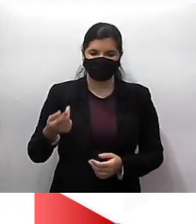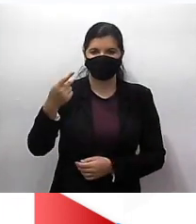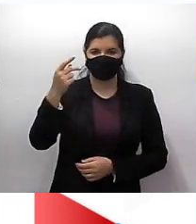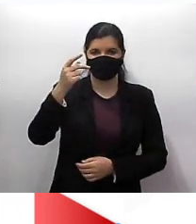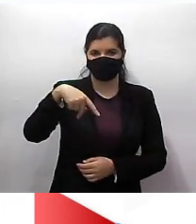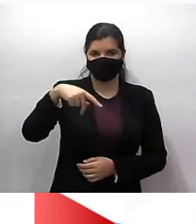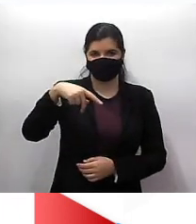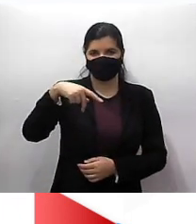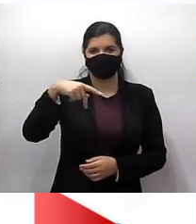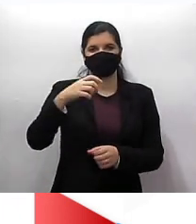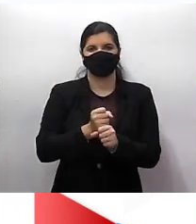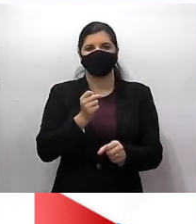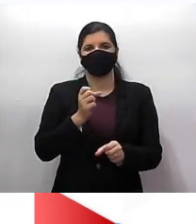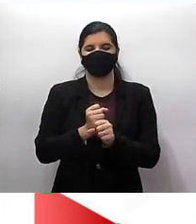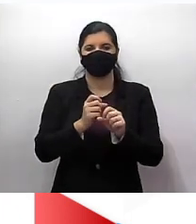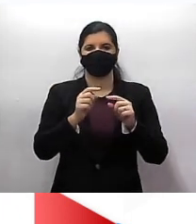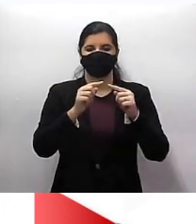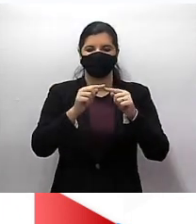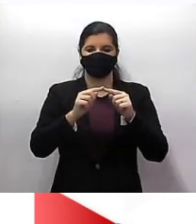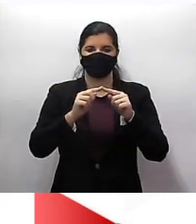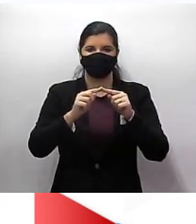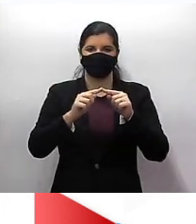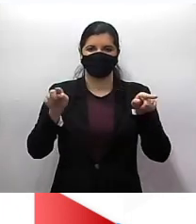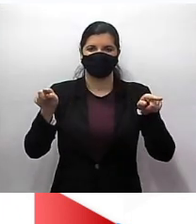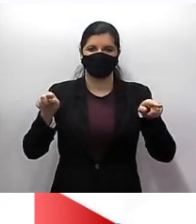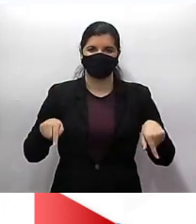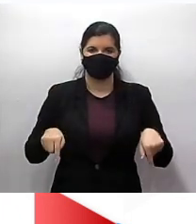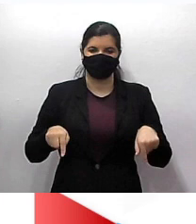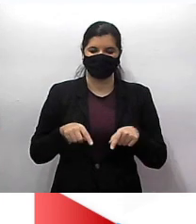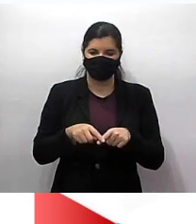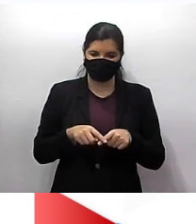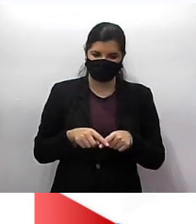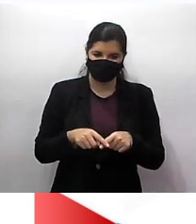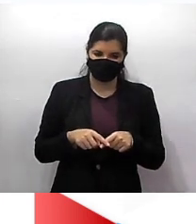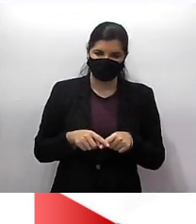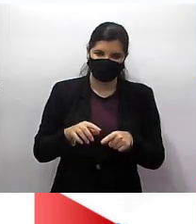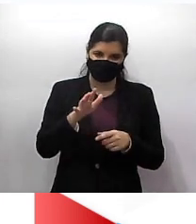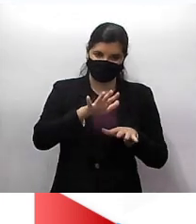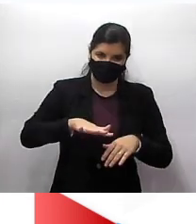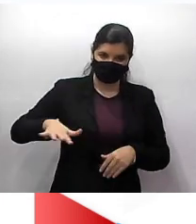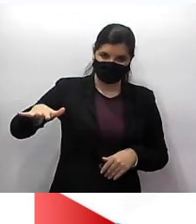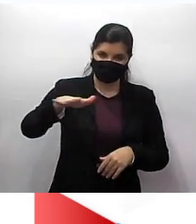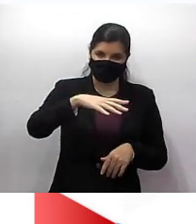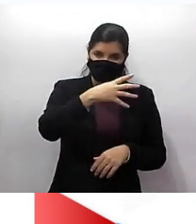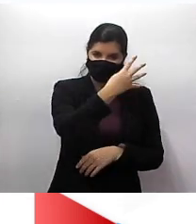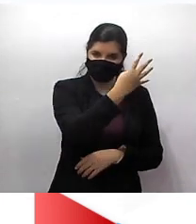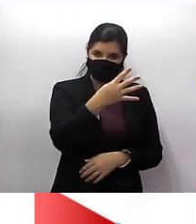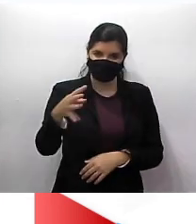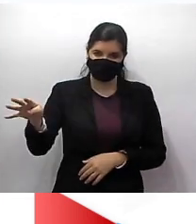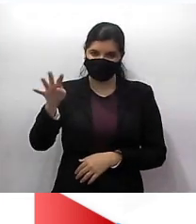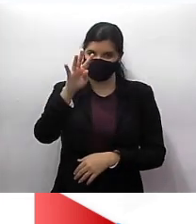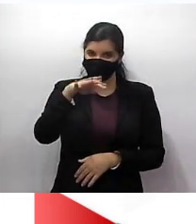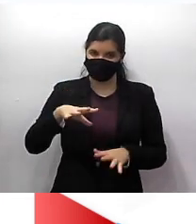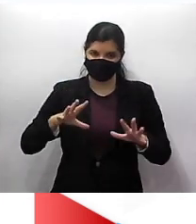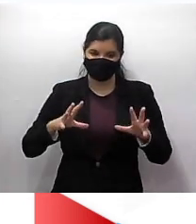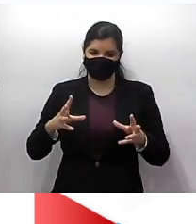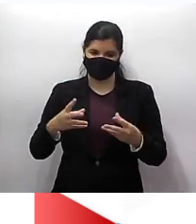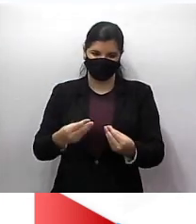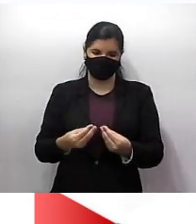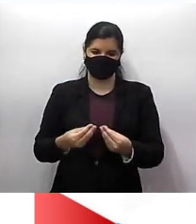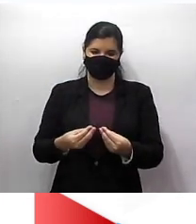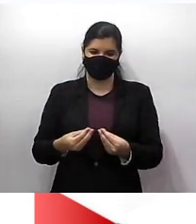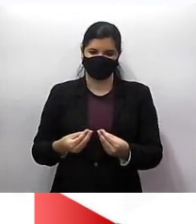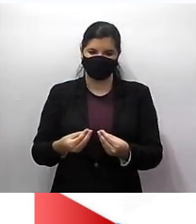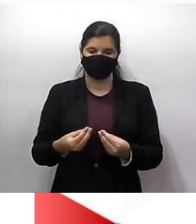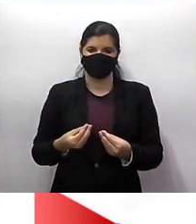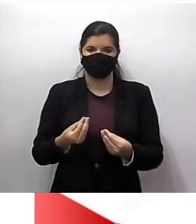vamos calcular o perímetro de um retângulo nessa área quadriculada. É todo o quadriculado, o retângulo, tá?